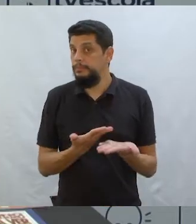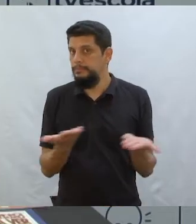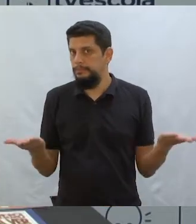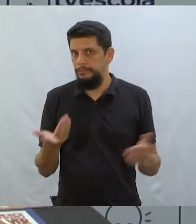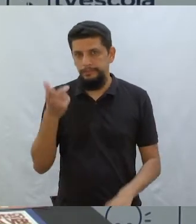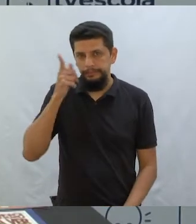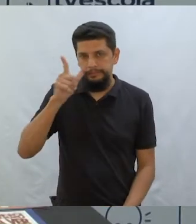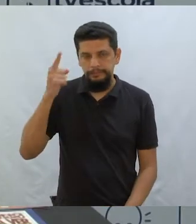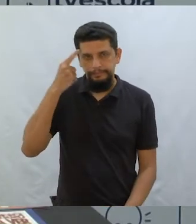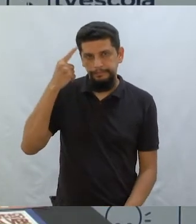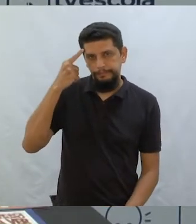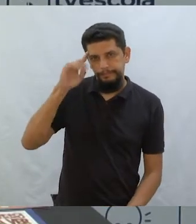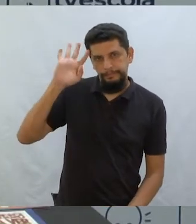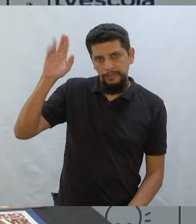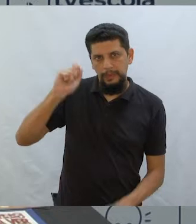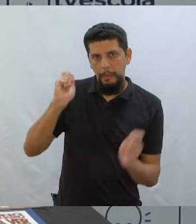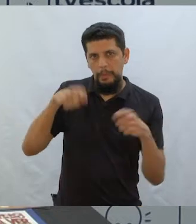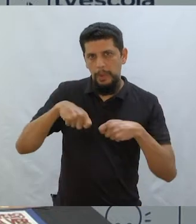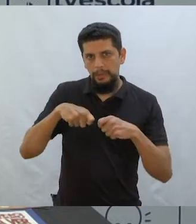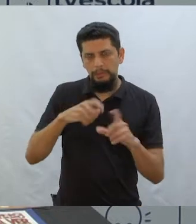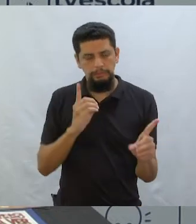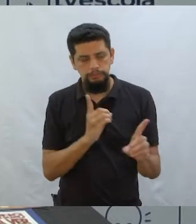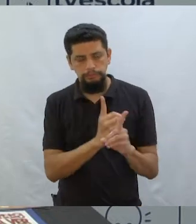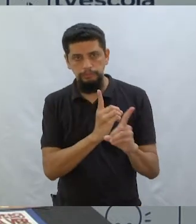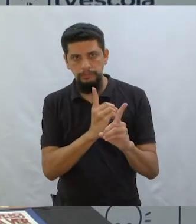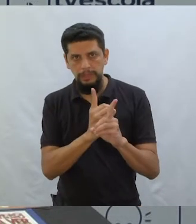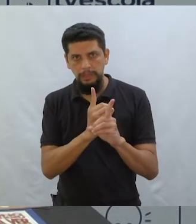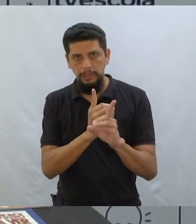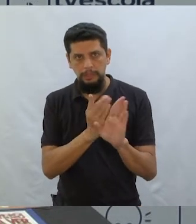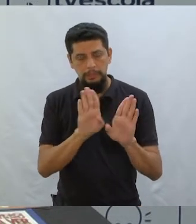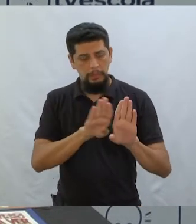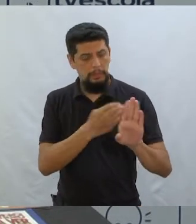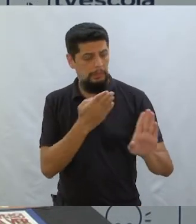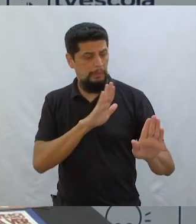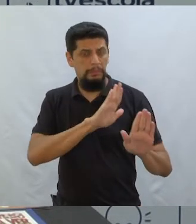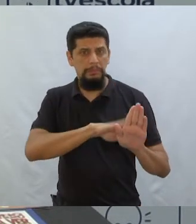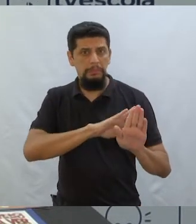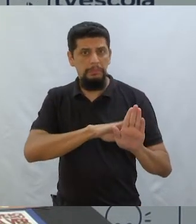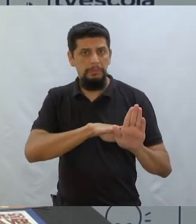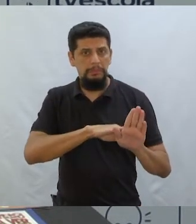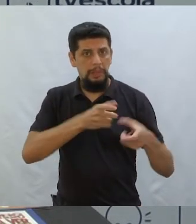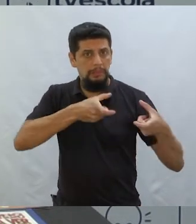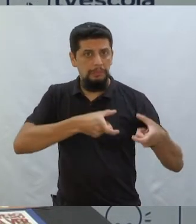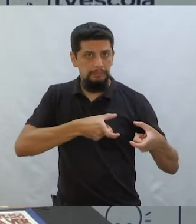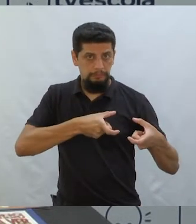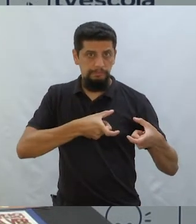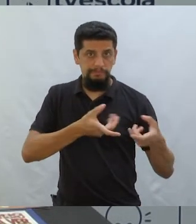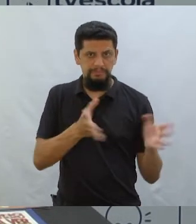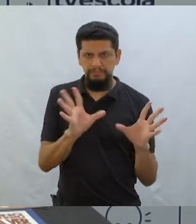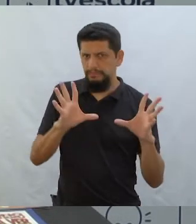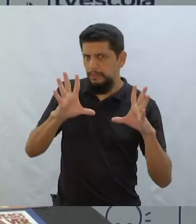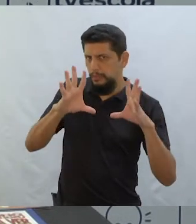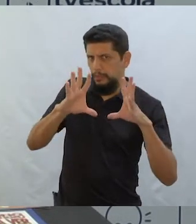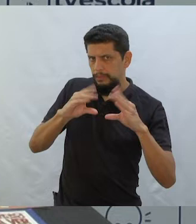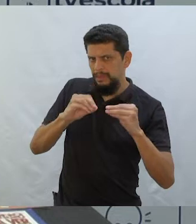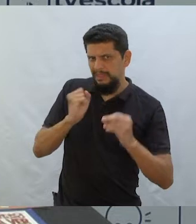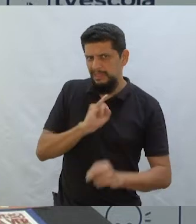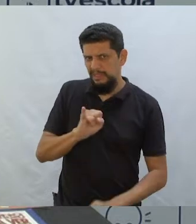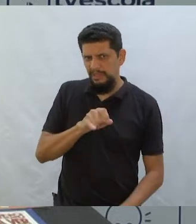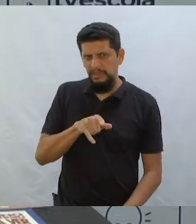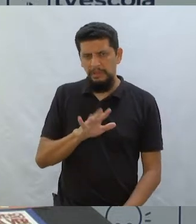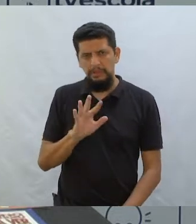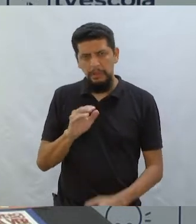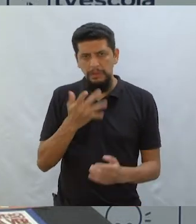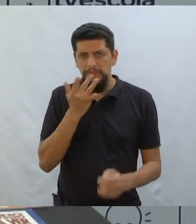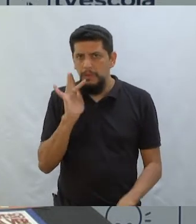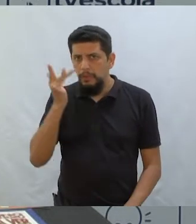E então conseguiram imaginar que pode ser encontrado atrás dessa porta nesse local escuro Será que